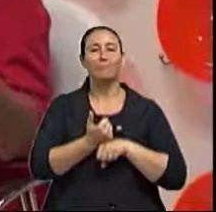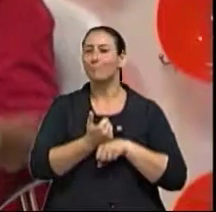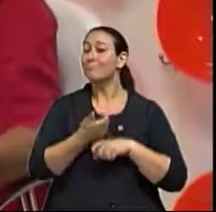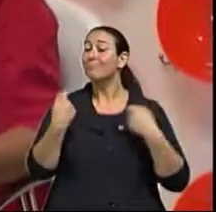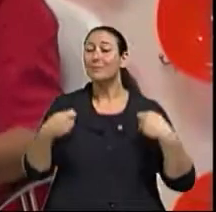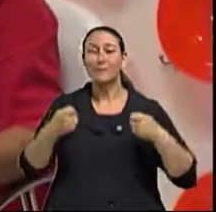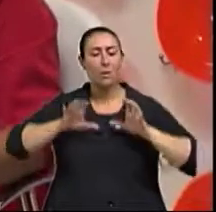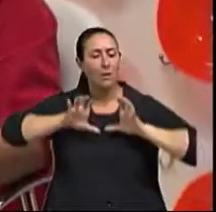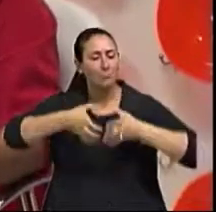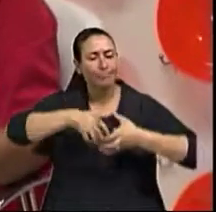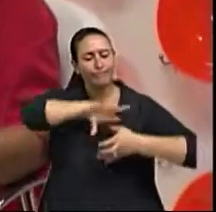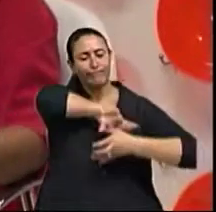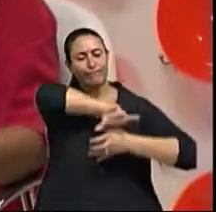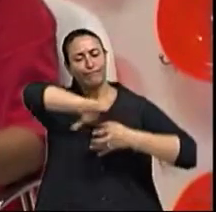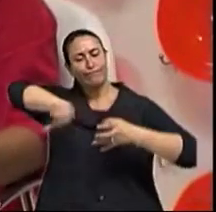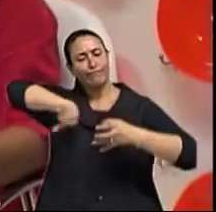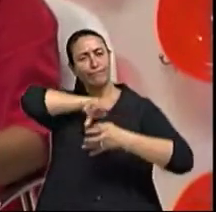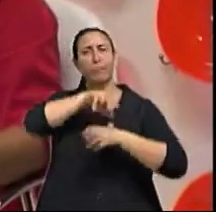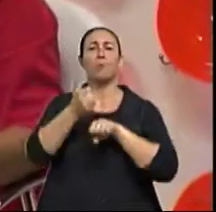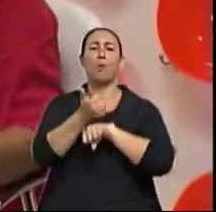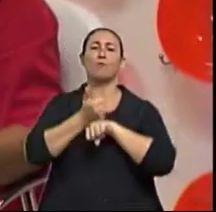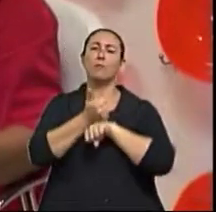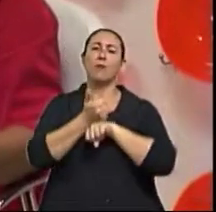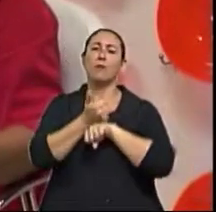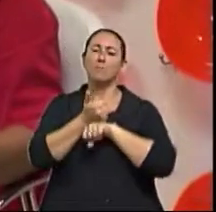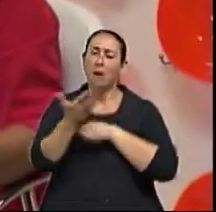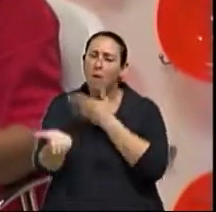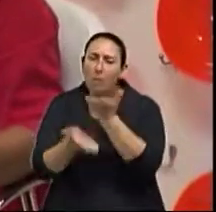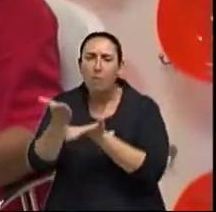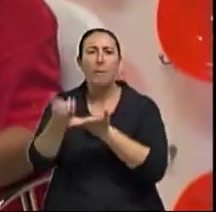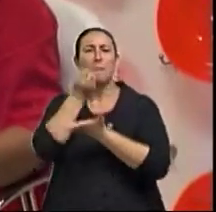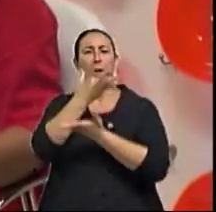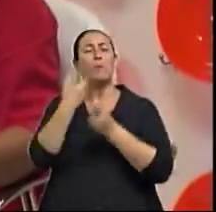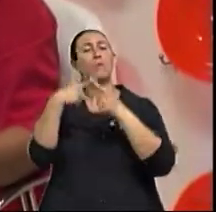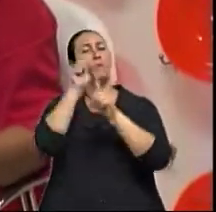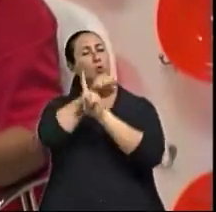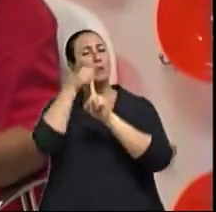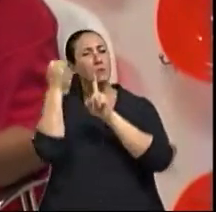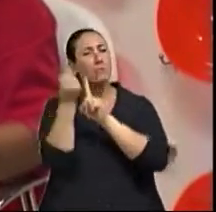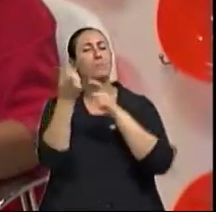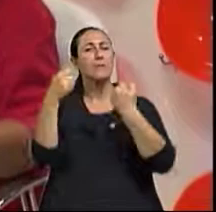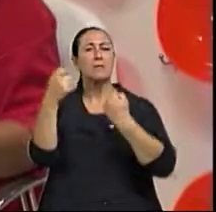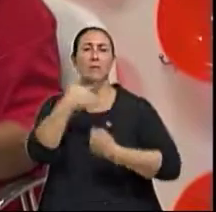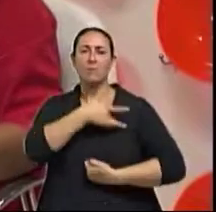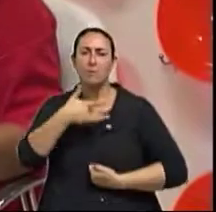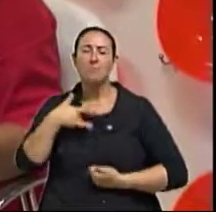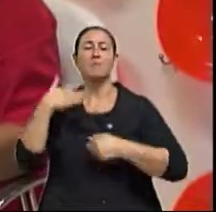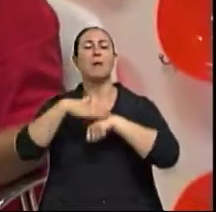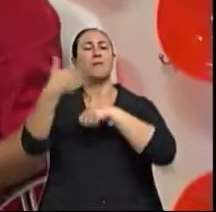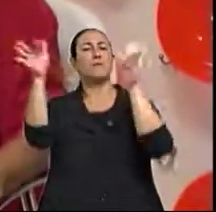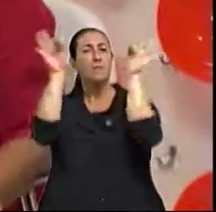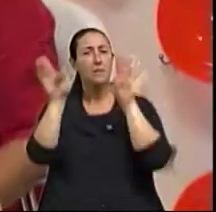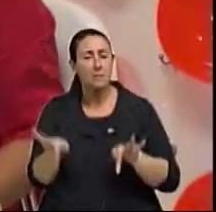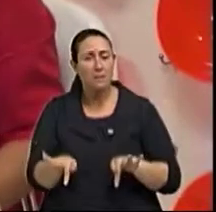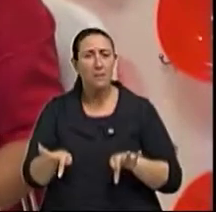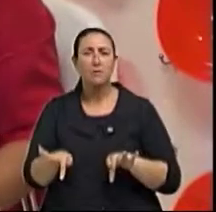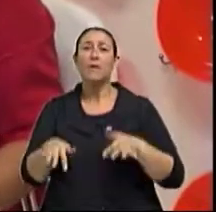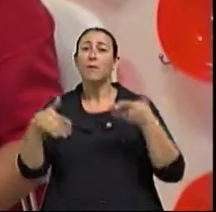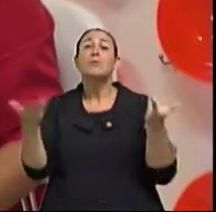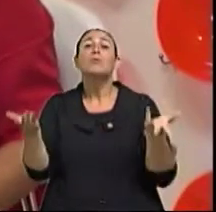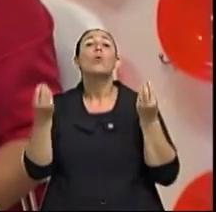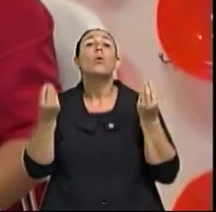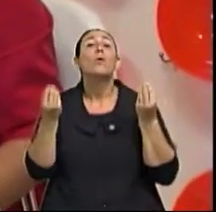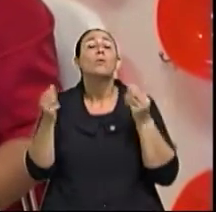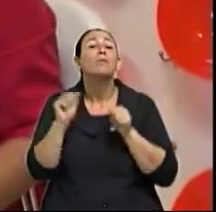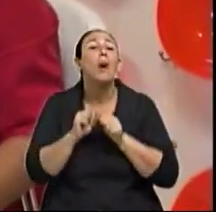uma equipe multidisciplinar para que a gente tenha uma sociedade mais saudável e mais feliz. É isso que a gente quer. Mas para conseguir isso,